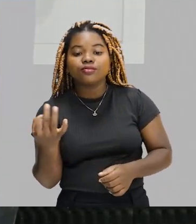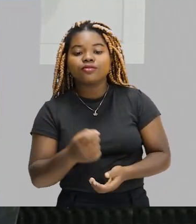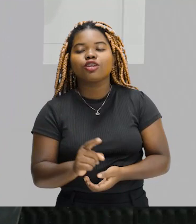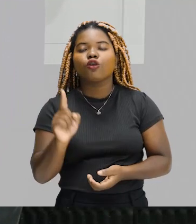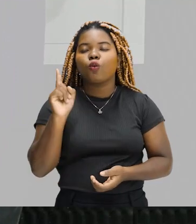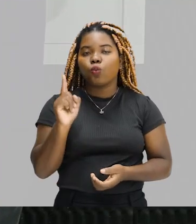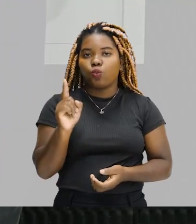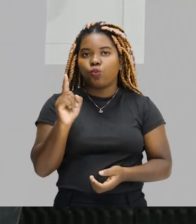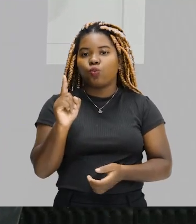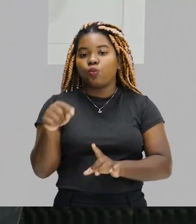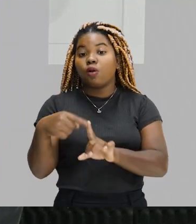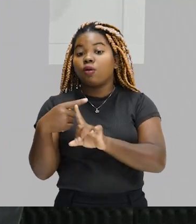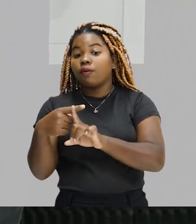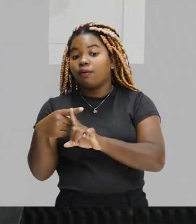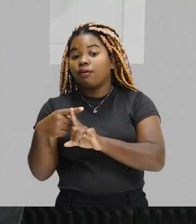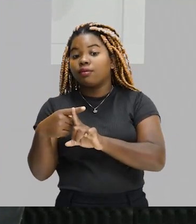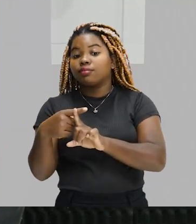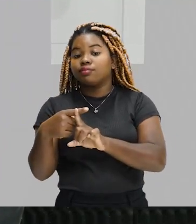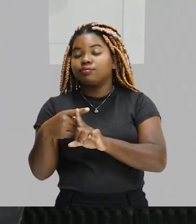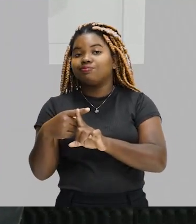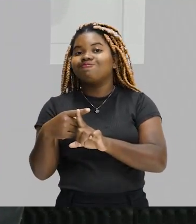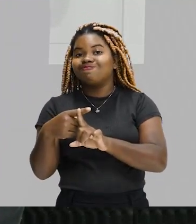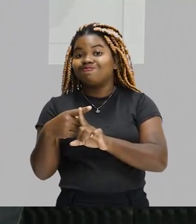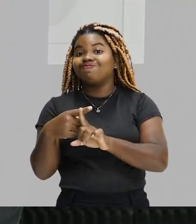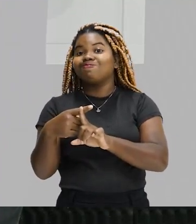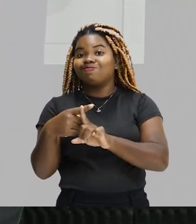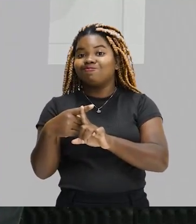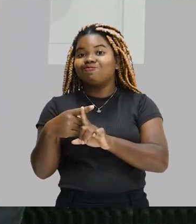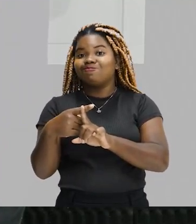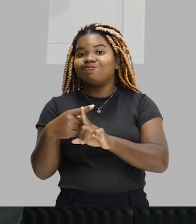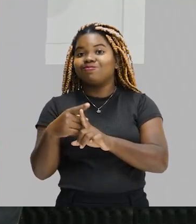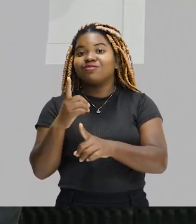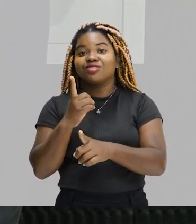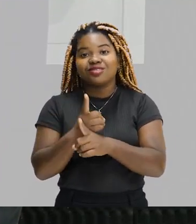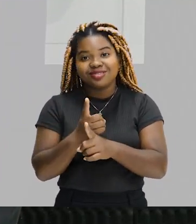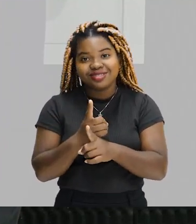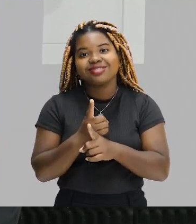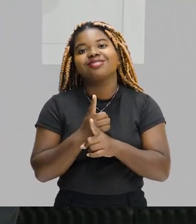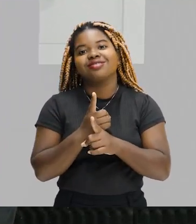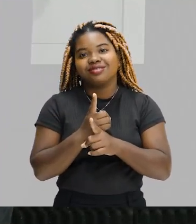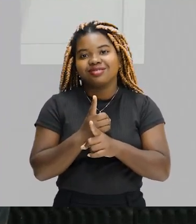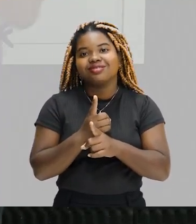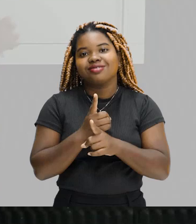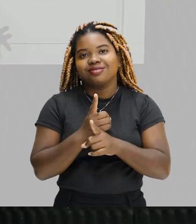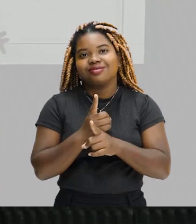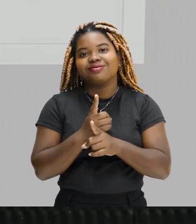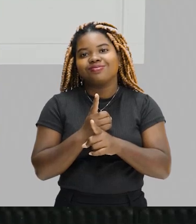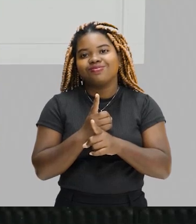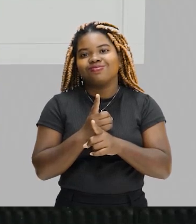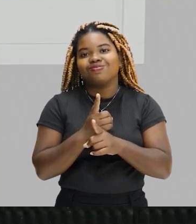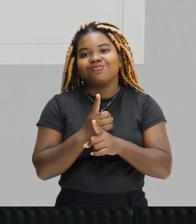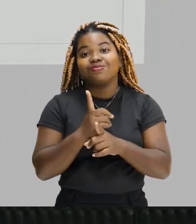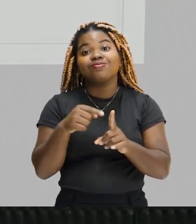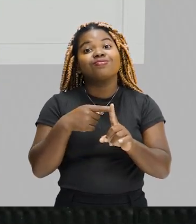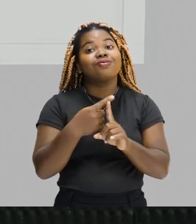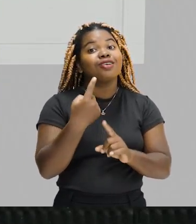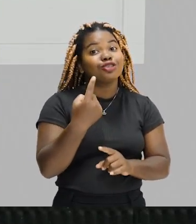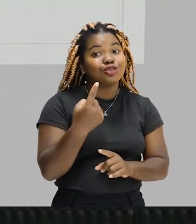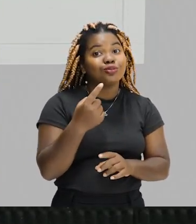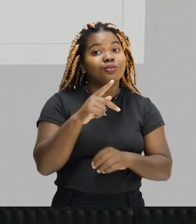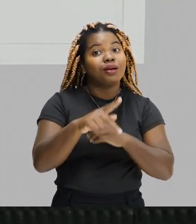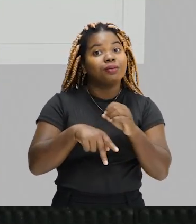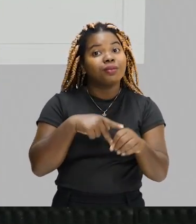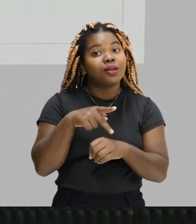a 1. Positivo, mais 1. Então nós encontramos o valor mais 1 para